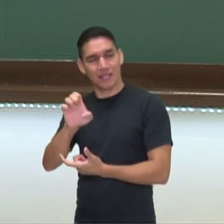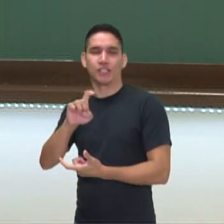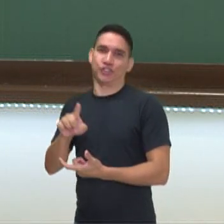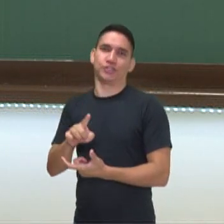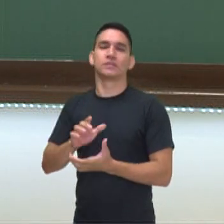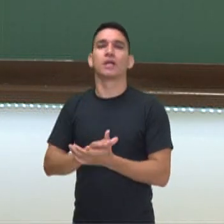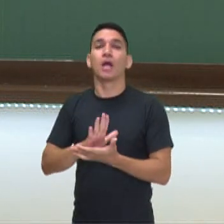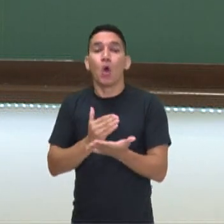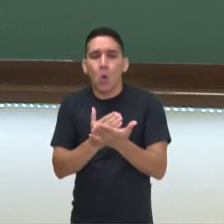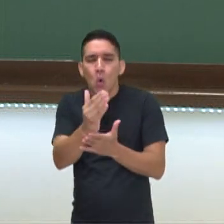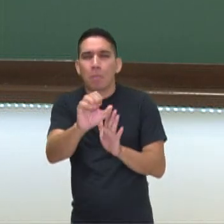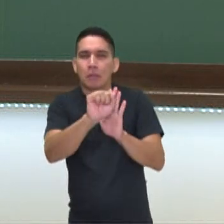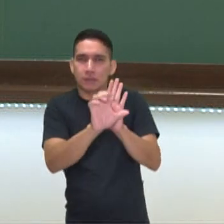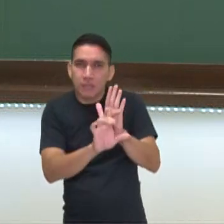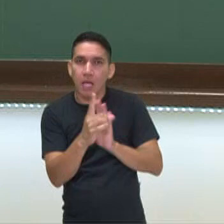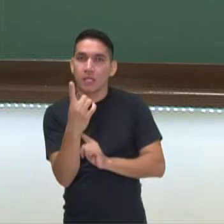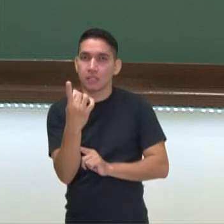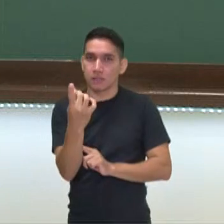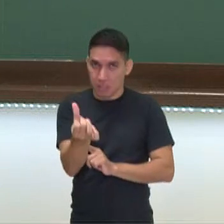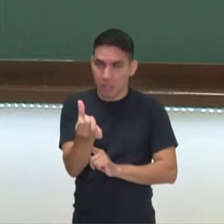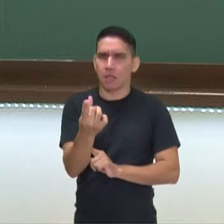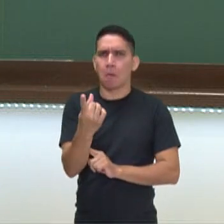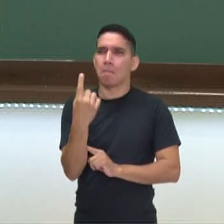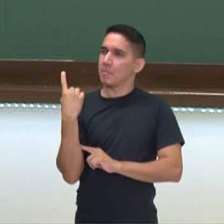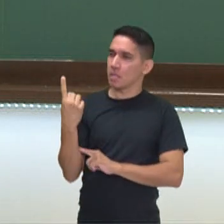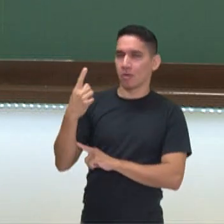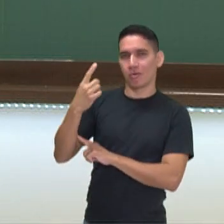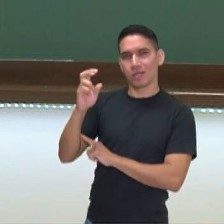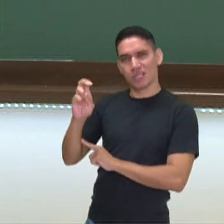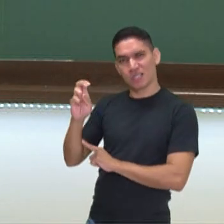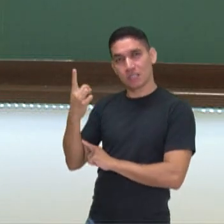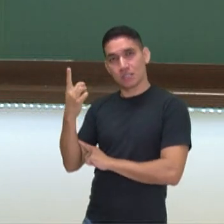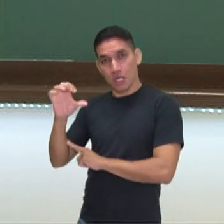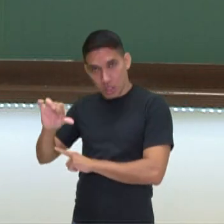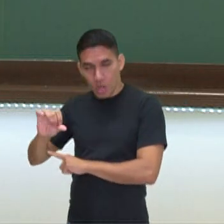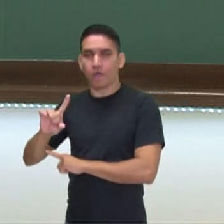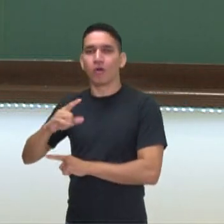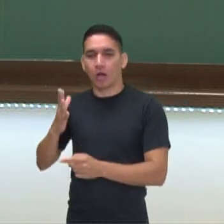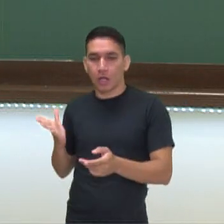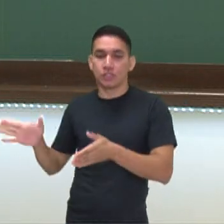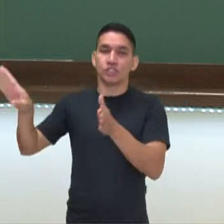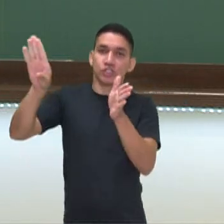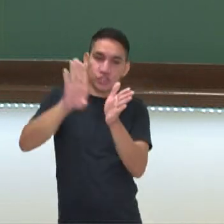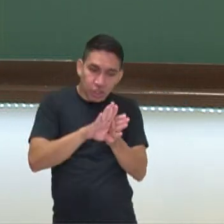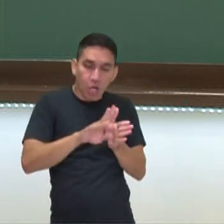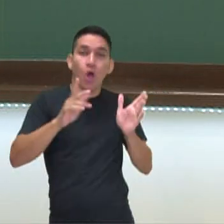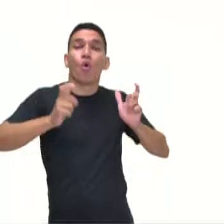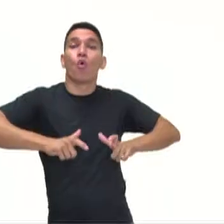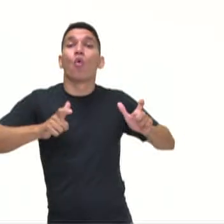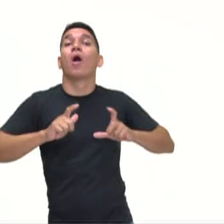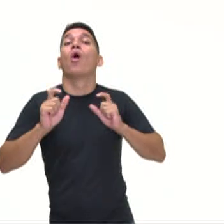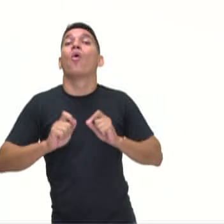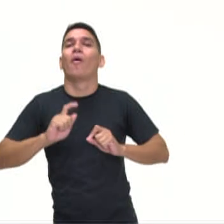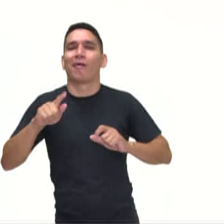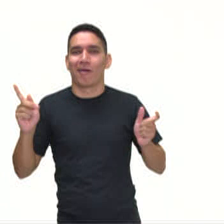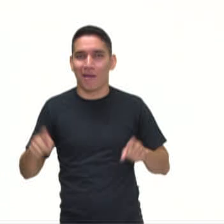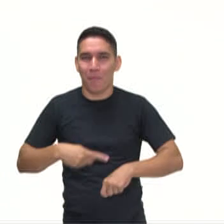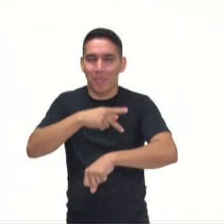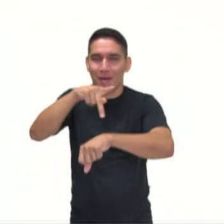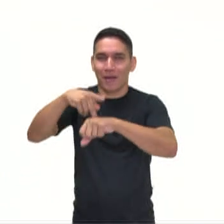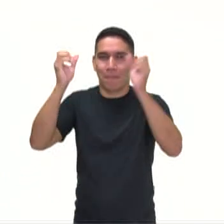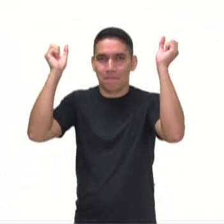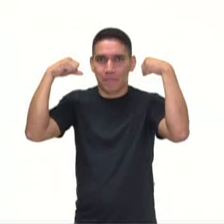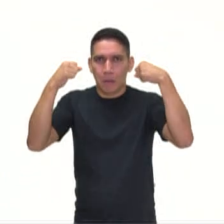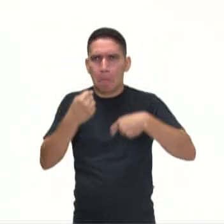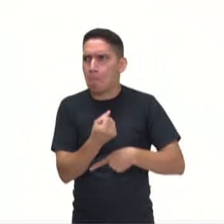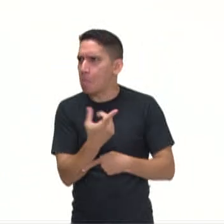do século XVI, 1519, desembarcou na região onde hoje é o México, né? Com cerca de